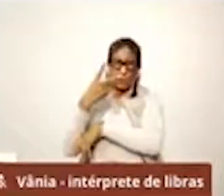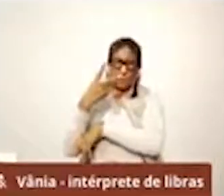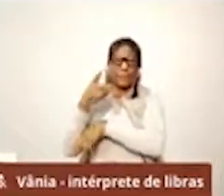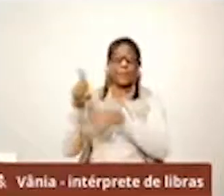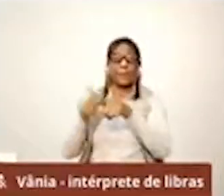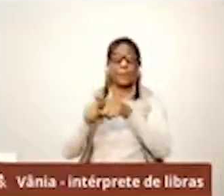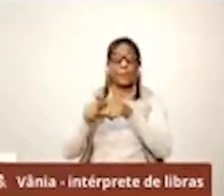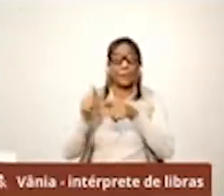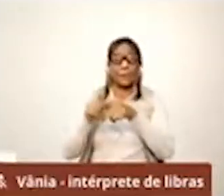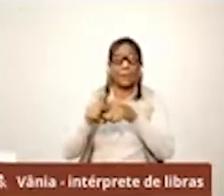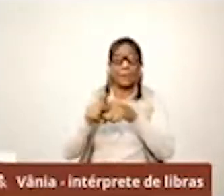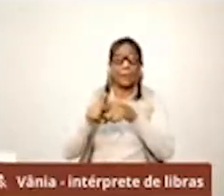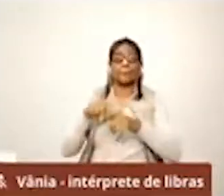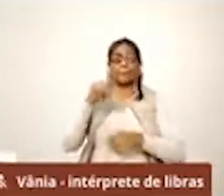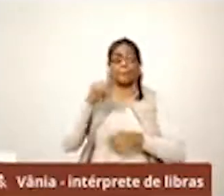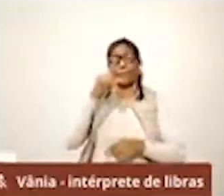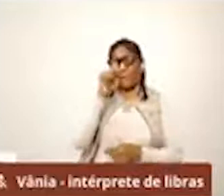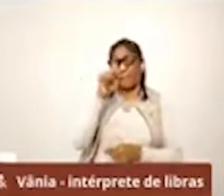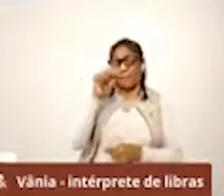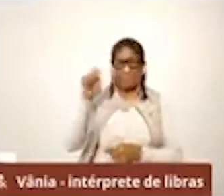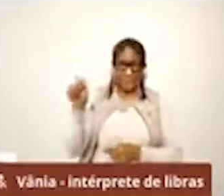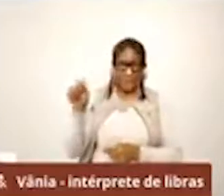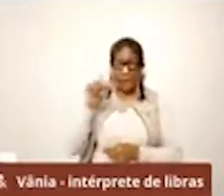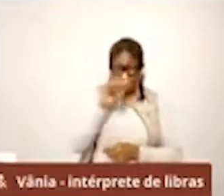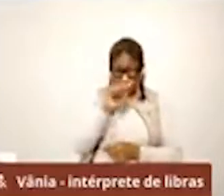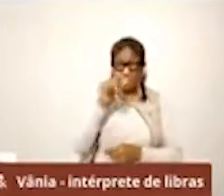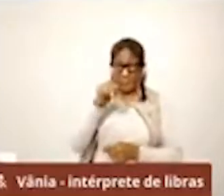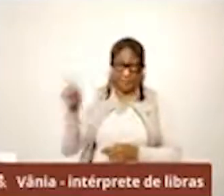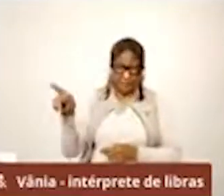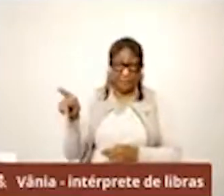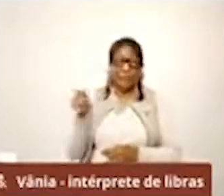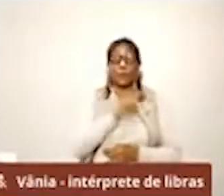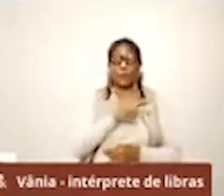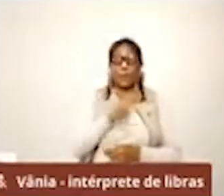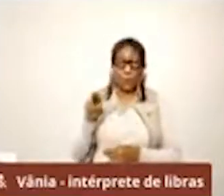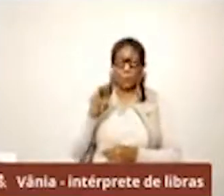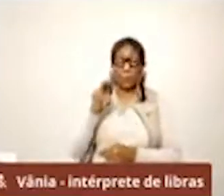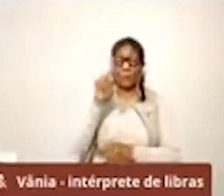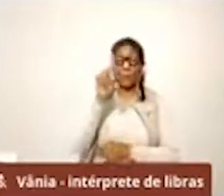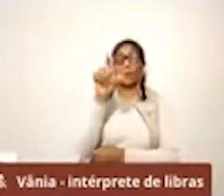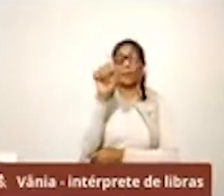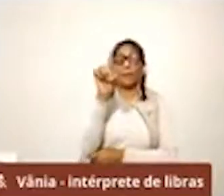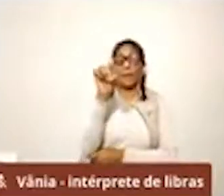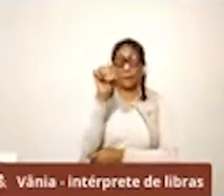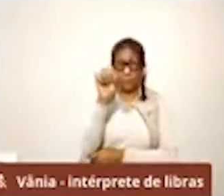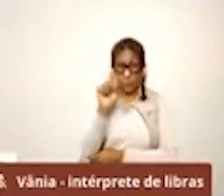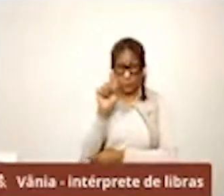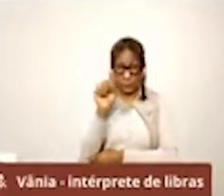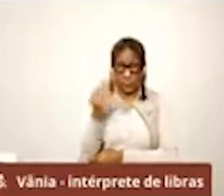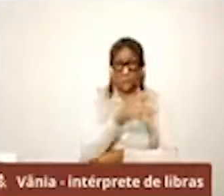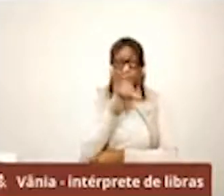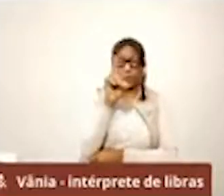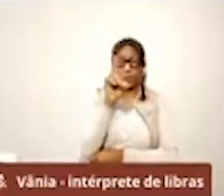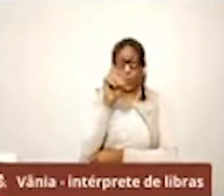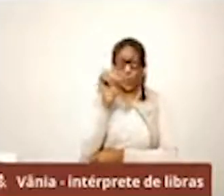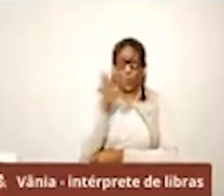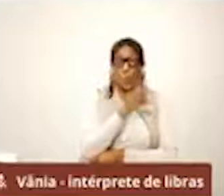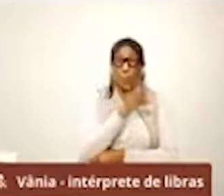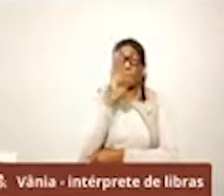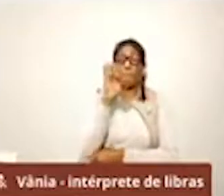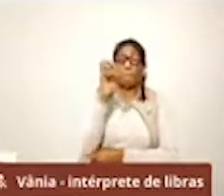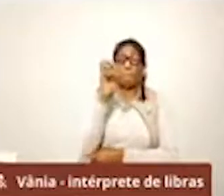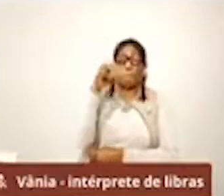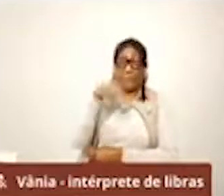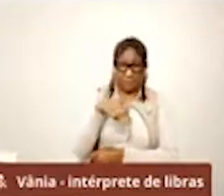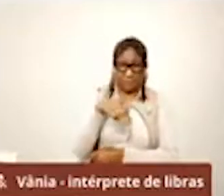estado pelo programa Todos pela Saúde, que ajuda a acelerar o rastreamento, a busca ativa